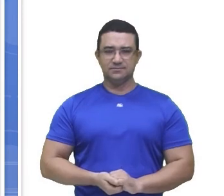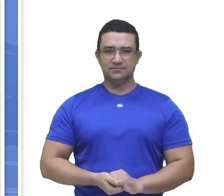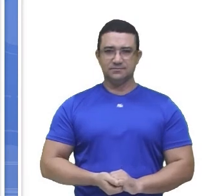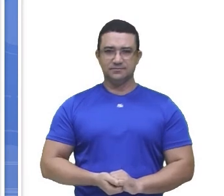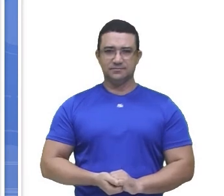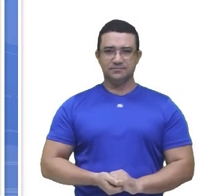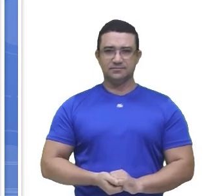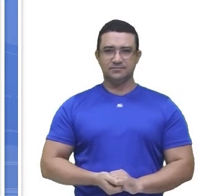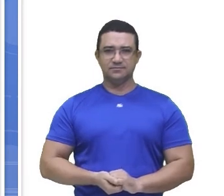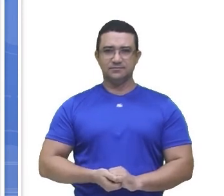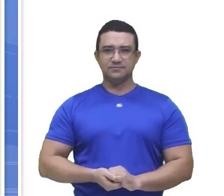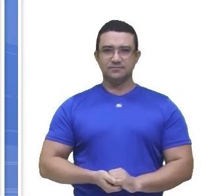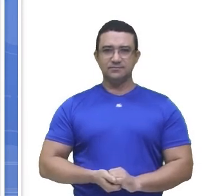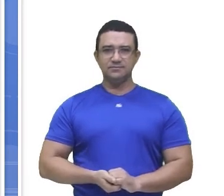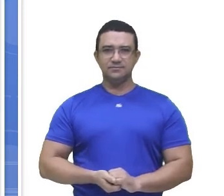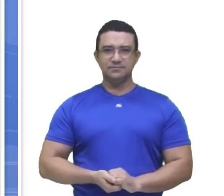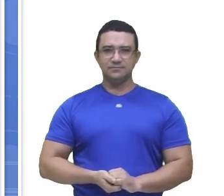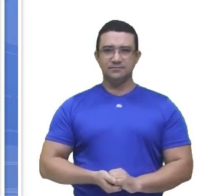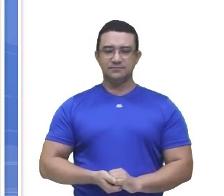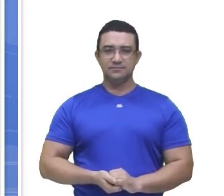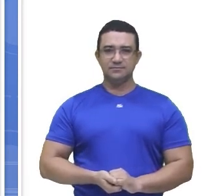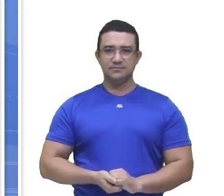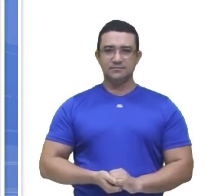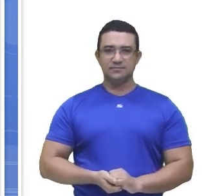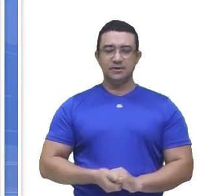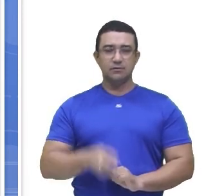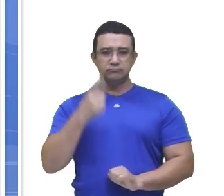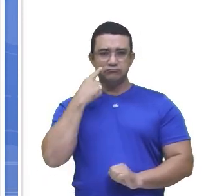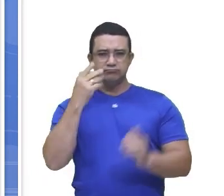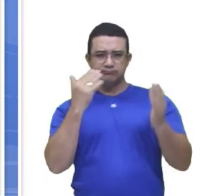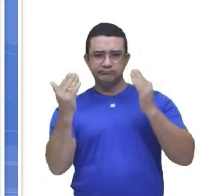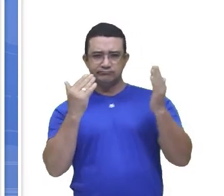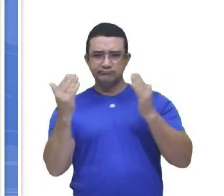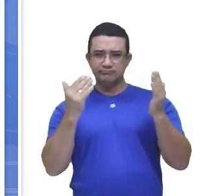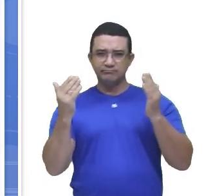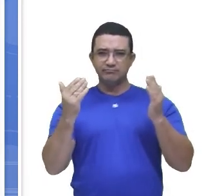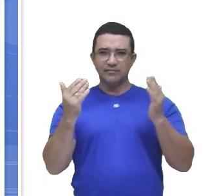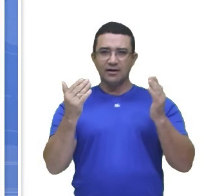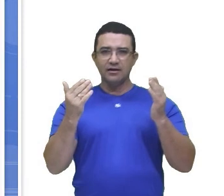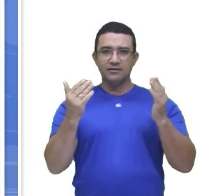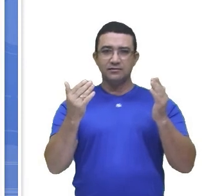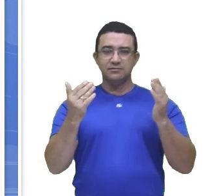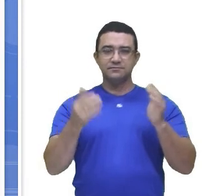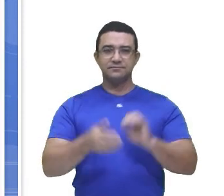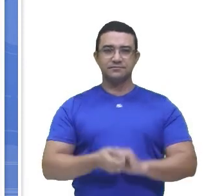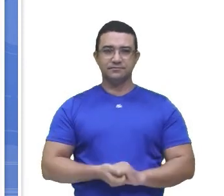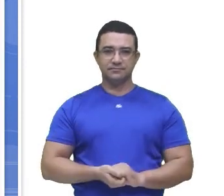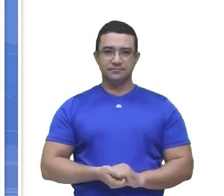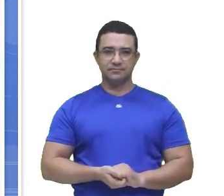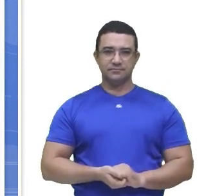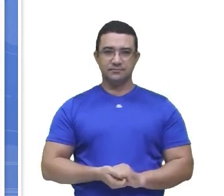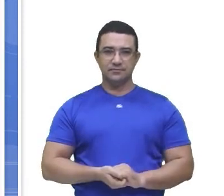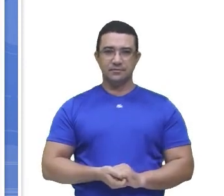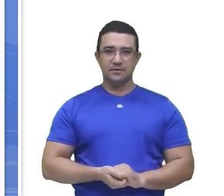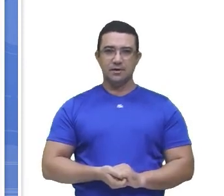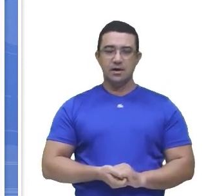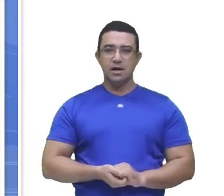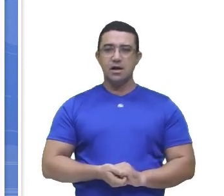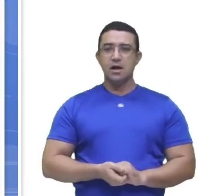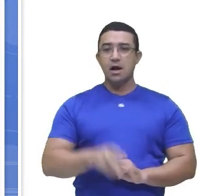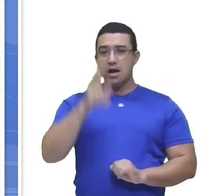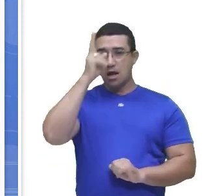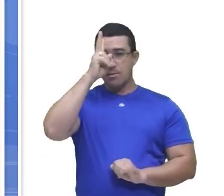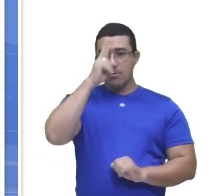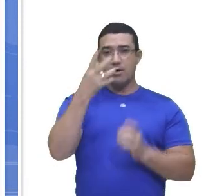analisar com vocês, e na análise, observem, eu gostaria da última, tá? Lembrando que nós queremos